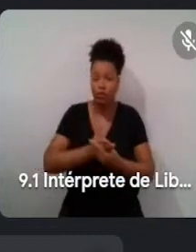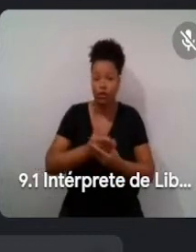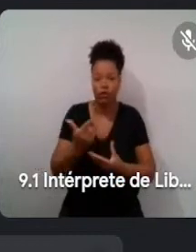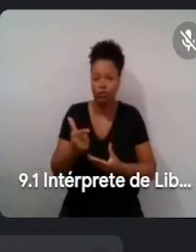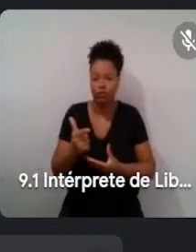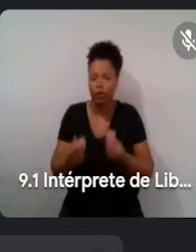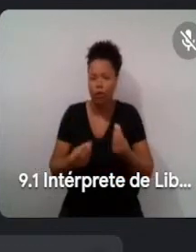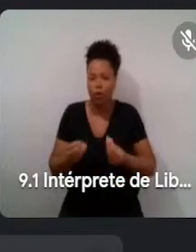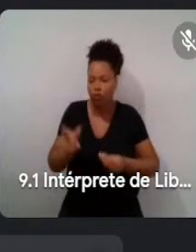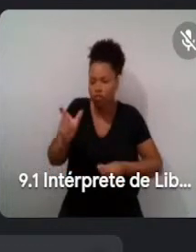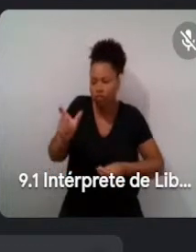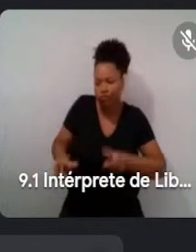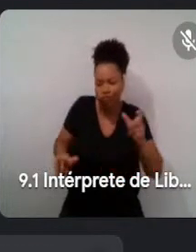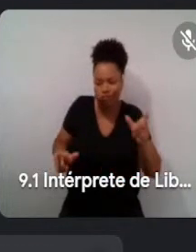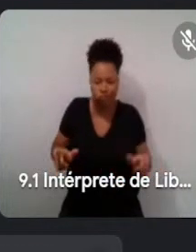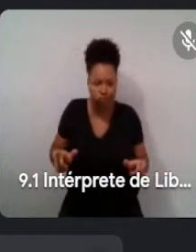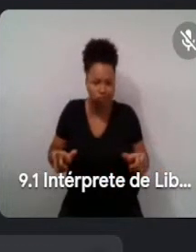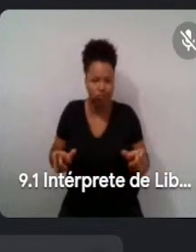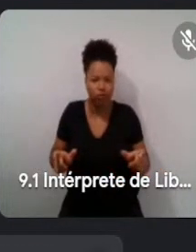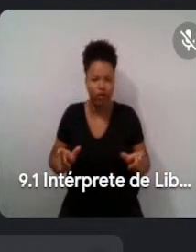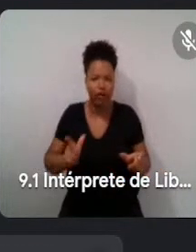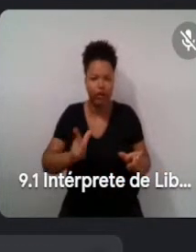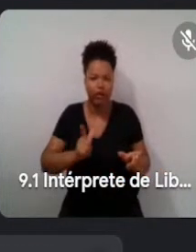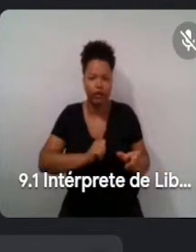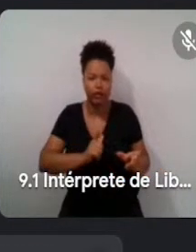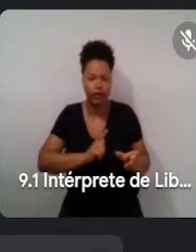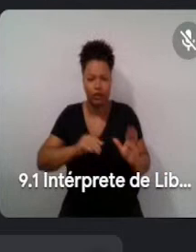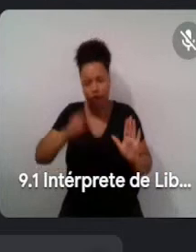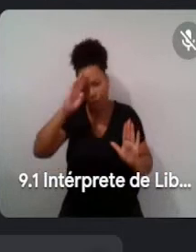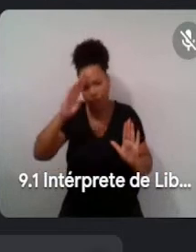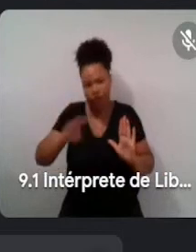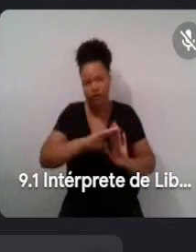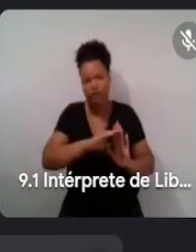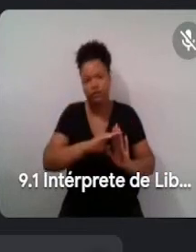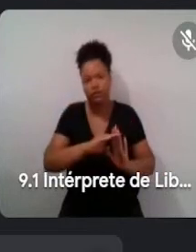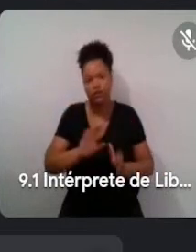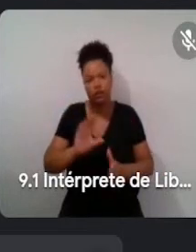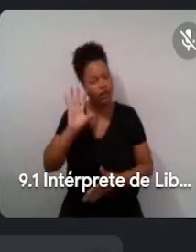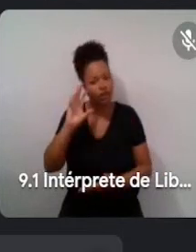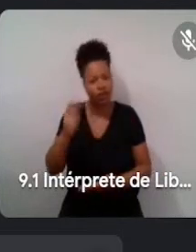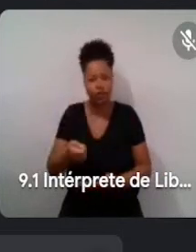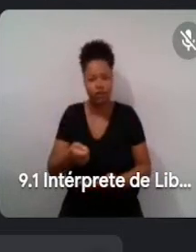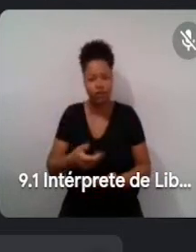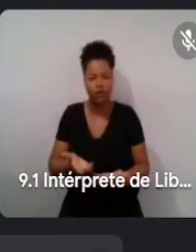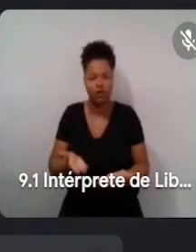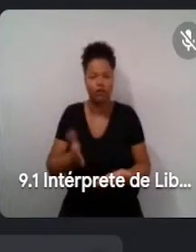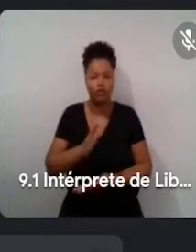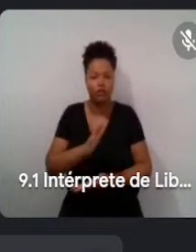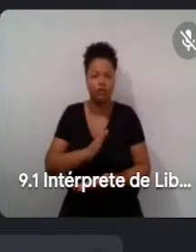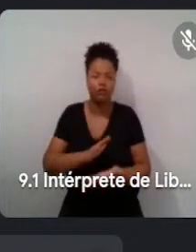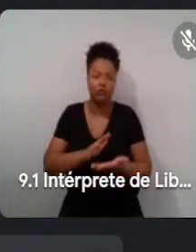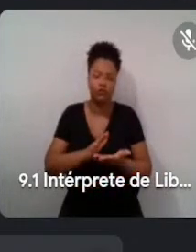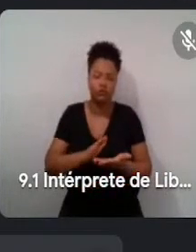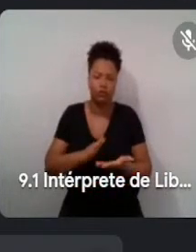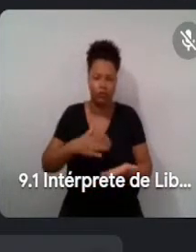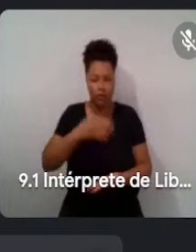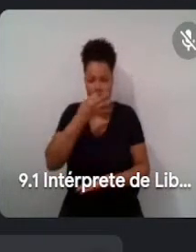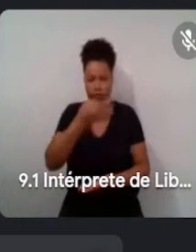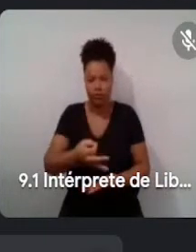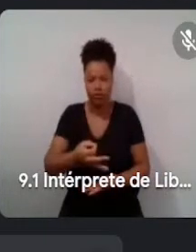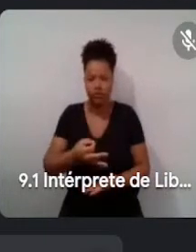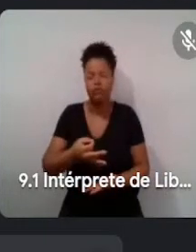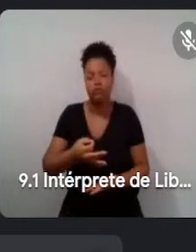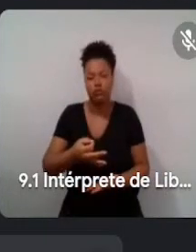partes darem cumprimento à decisão. Então, assim, eu retificando o parecer em sessão, eu opino